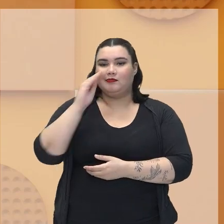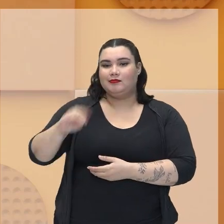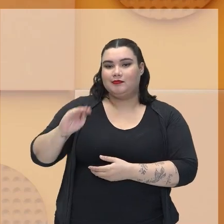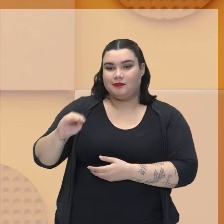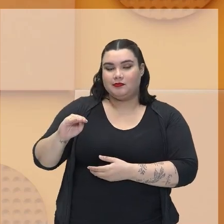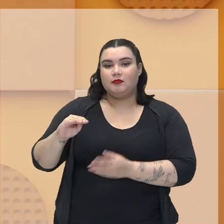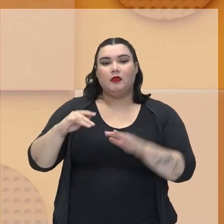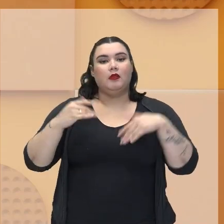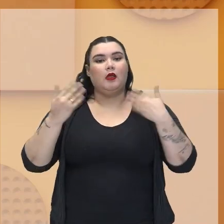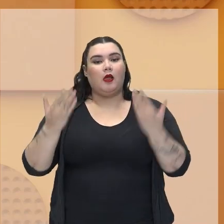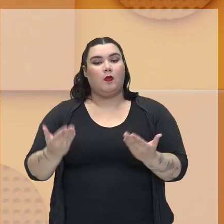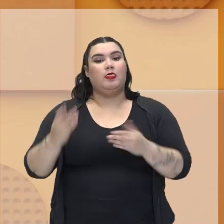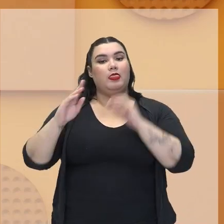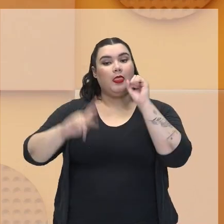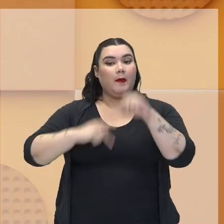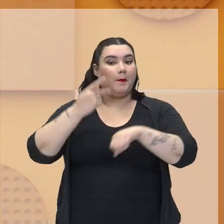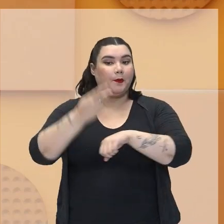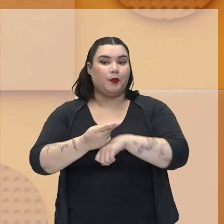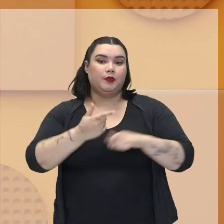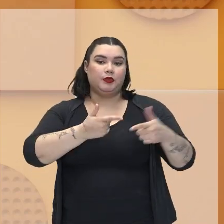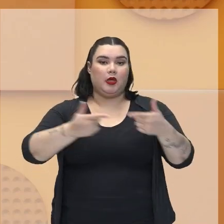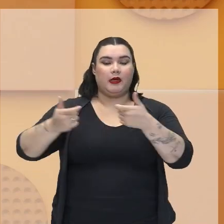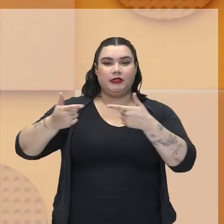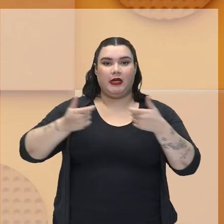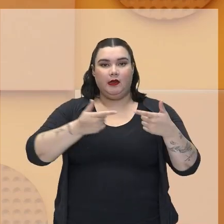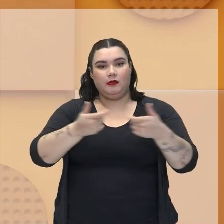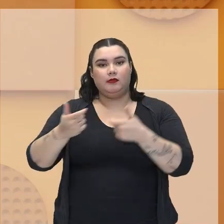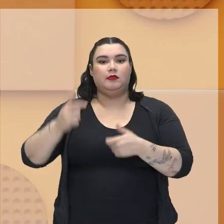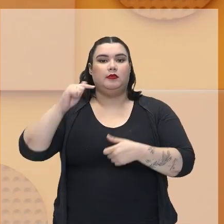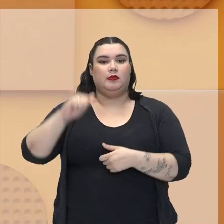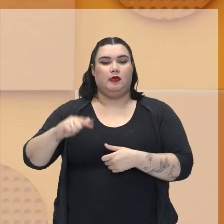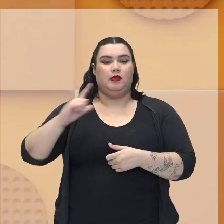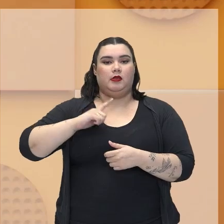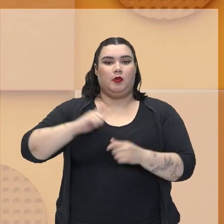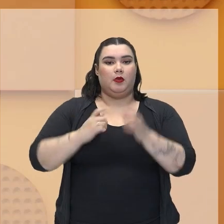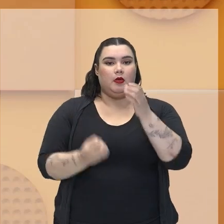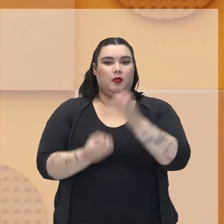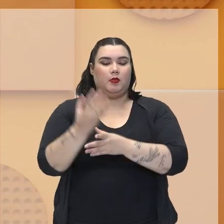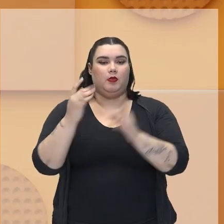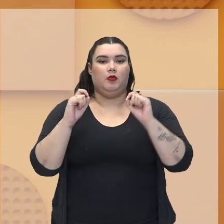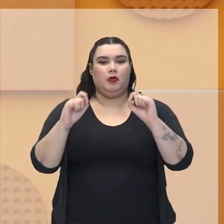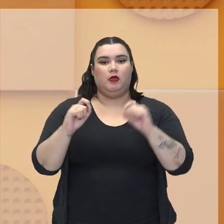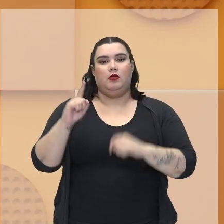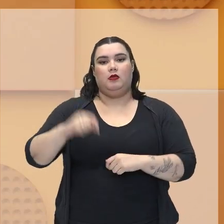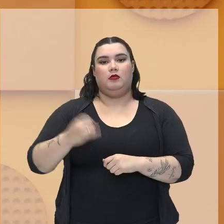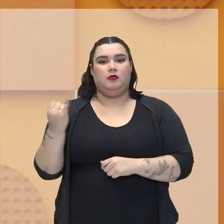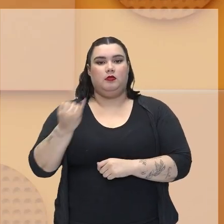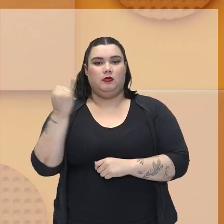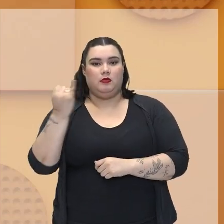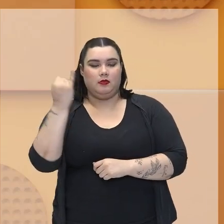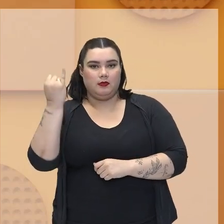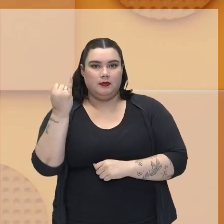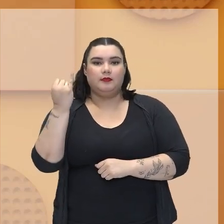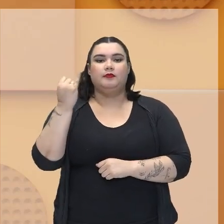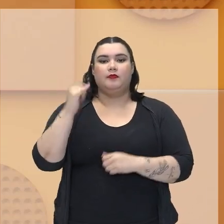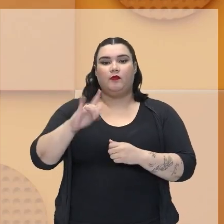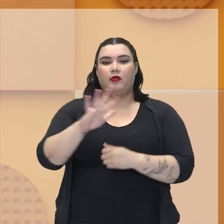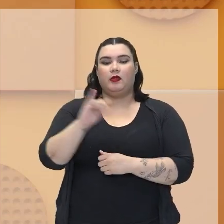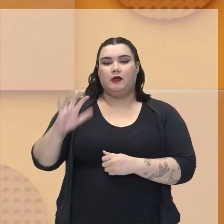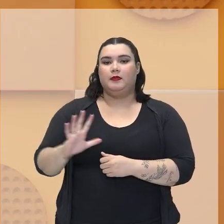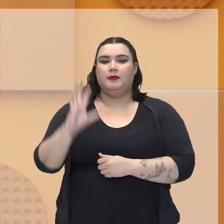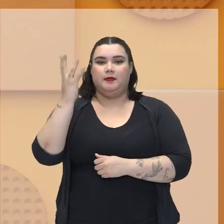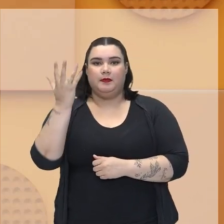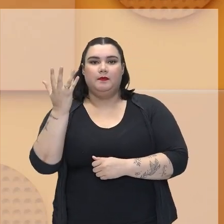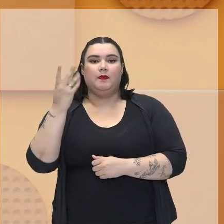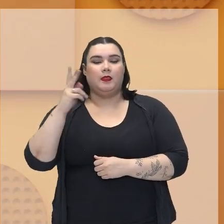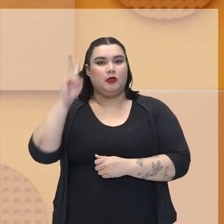posteriormente, pós-Guerra do Paraguai, ele ganhou um prestígio que vai ser fundamental para o que viria a acontecer no decorrer da